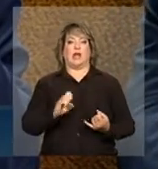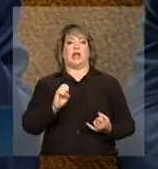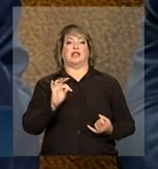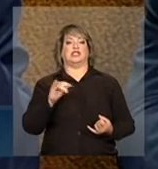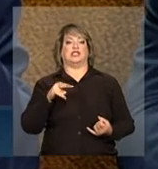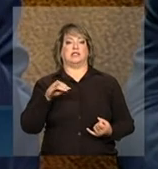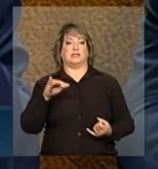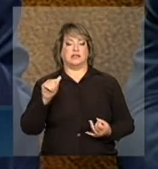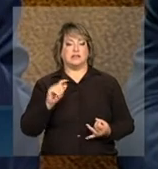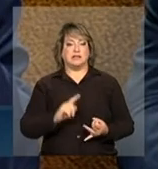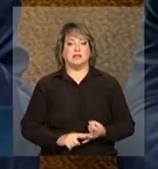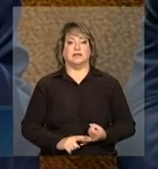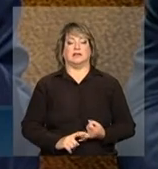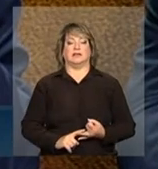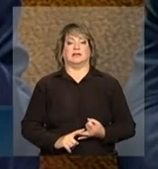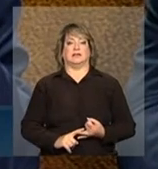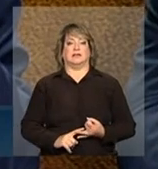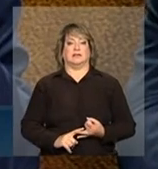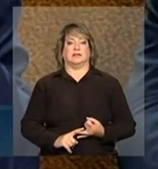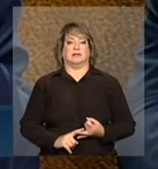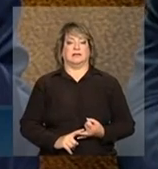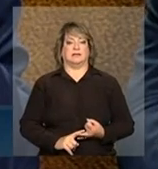etnia,